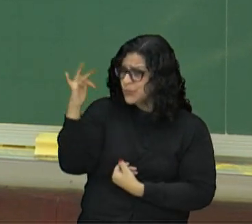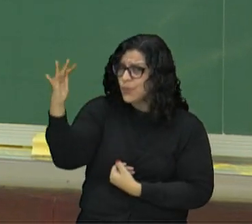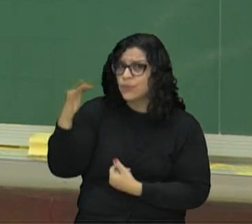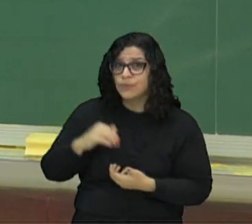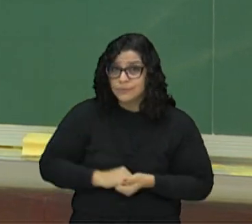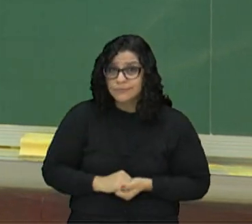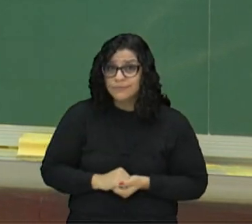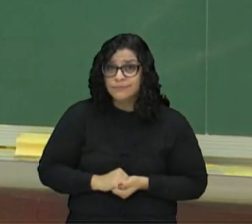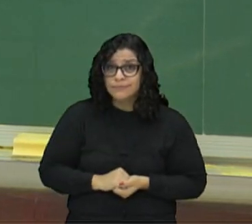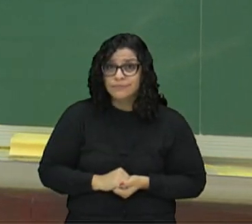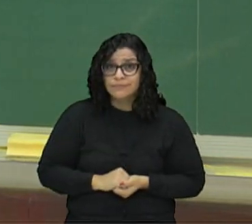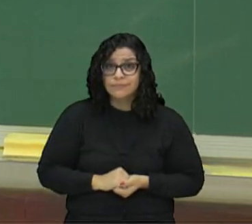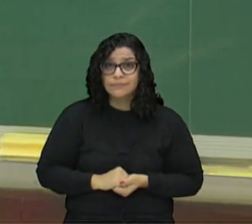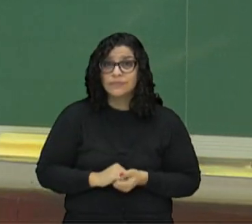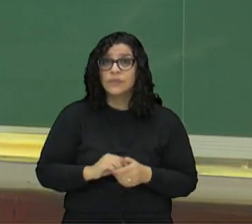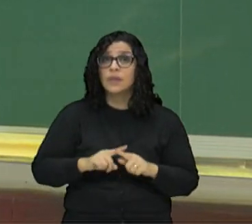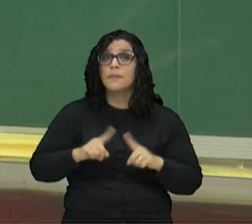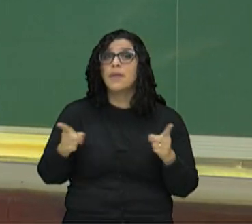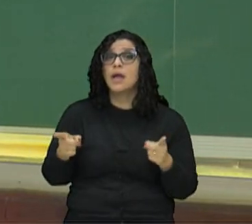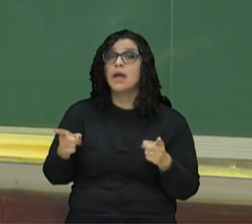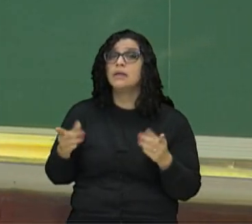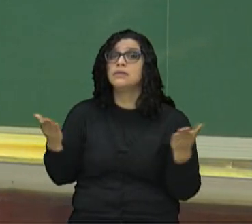Então,